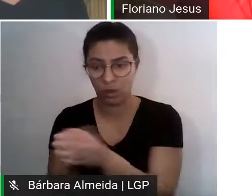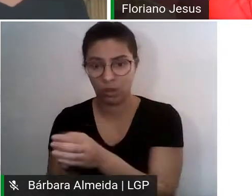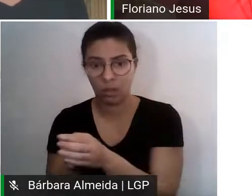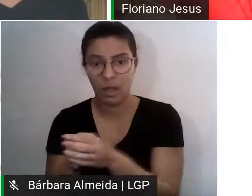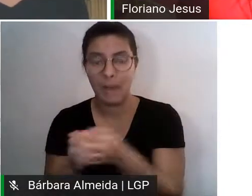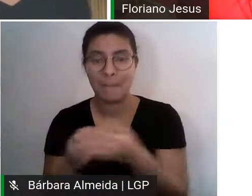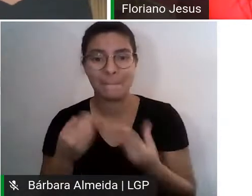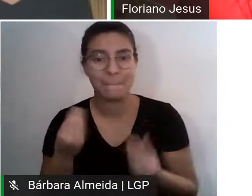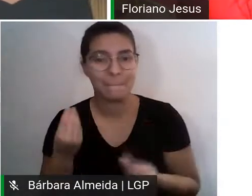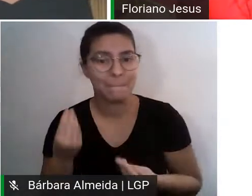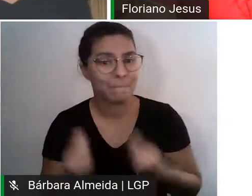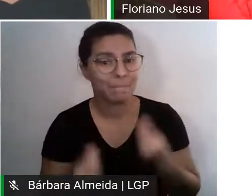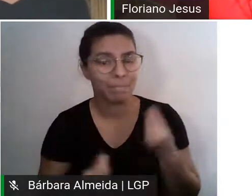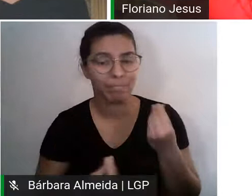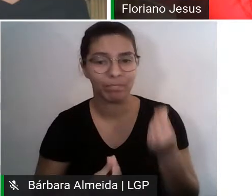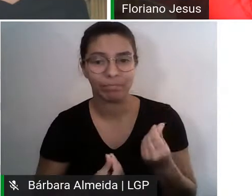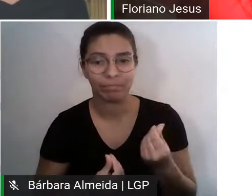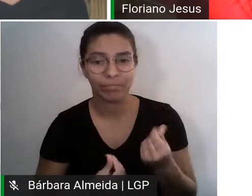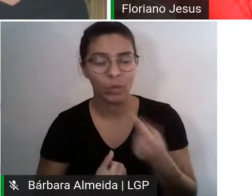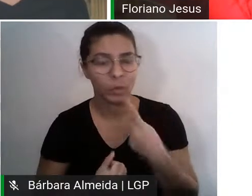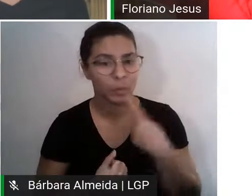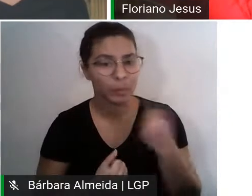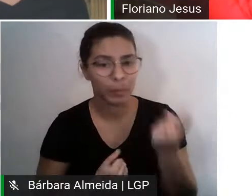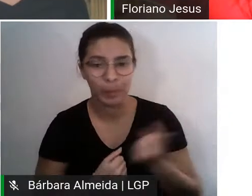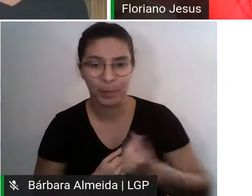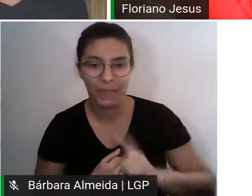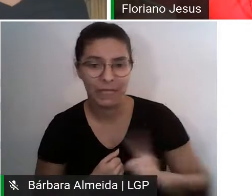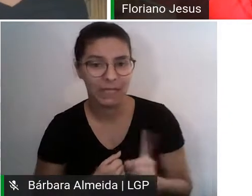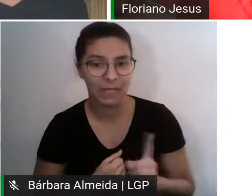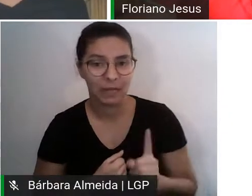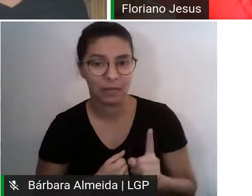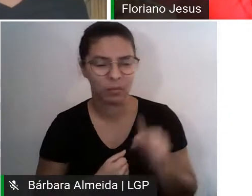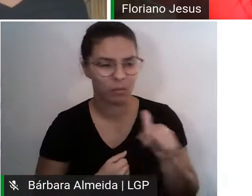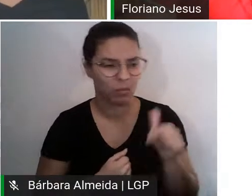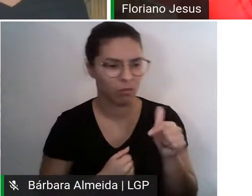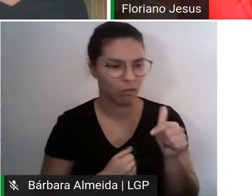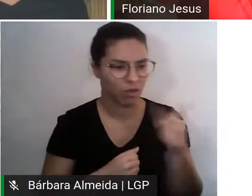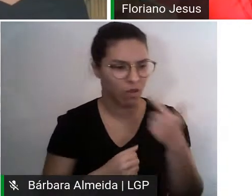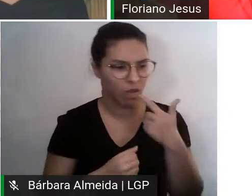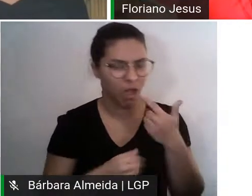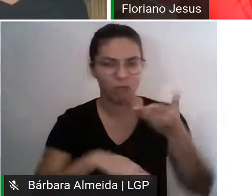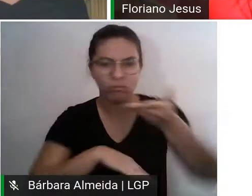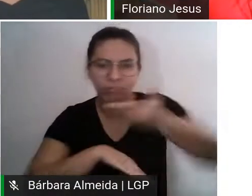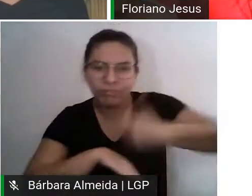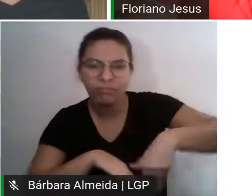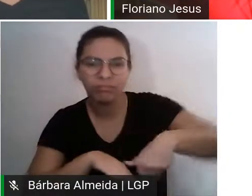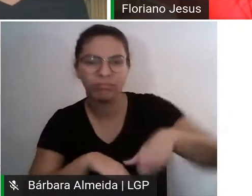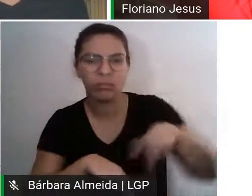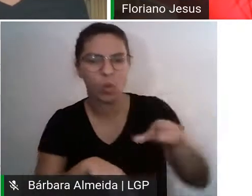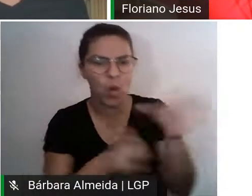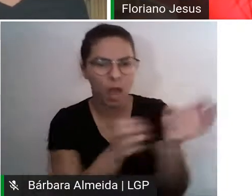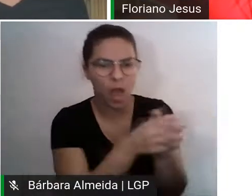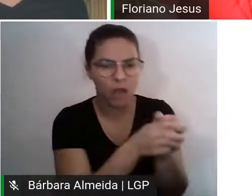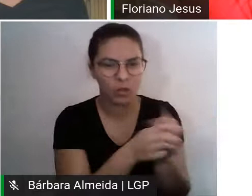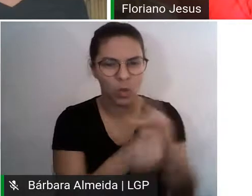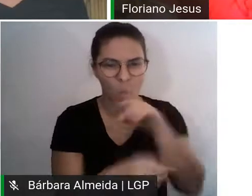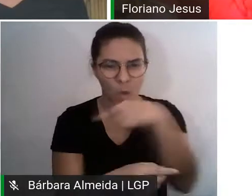não perceber o porquê de estar uns atletas amputados numa classe e outro com a mesma